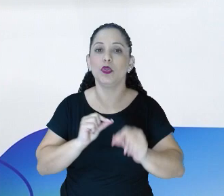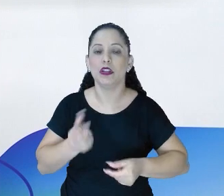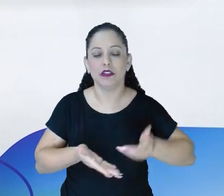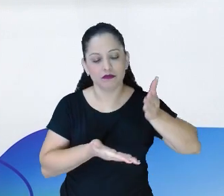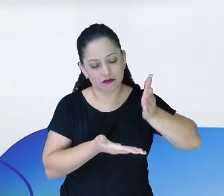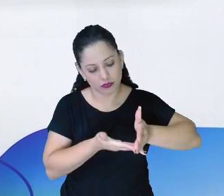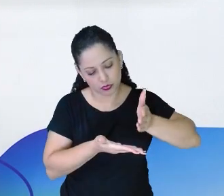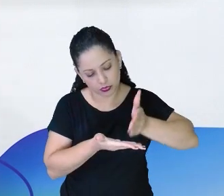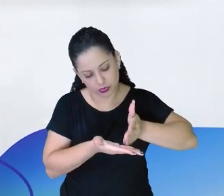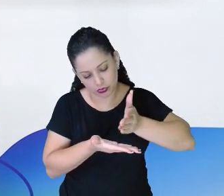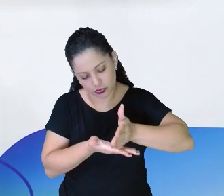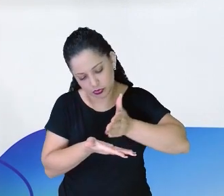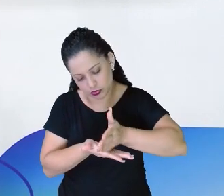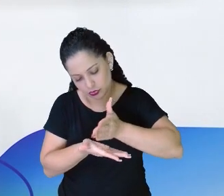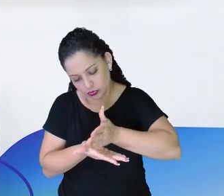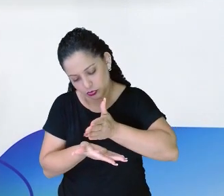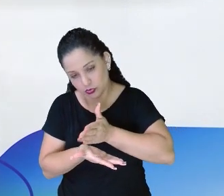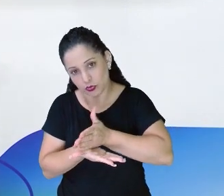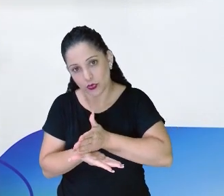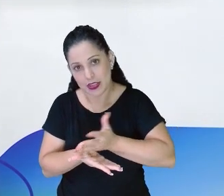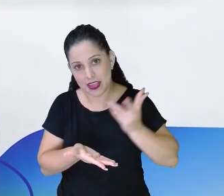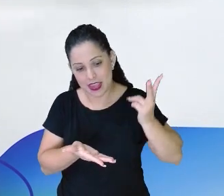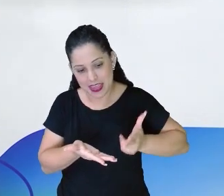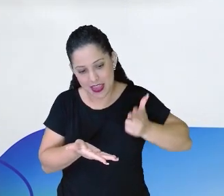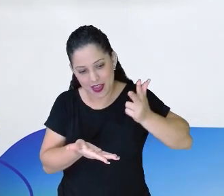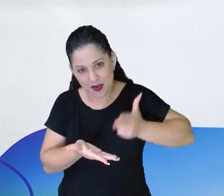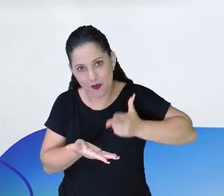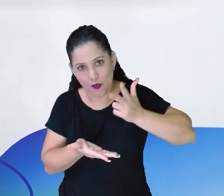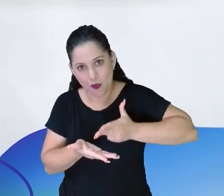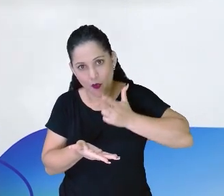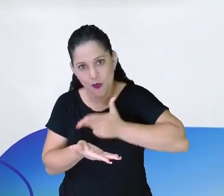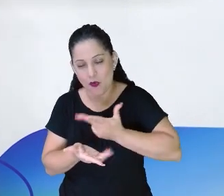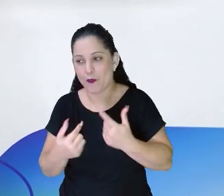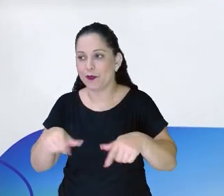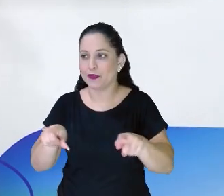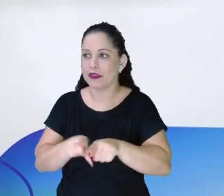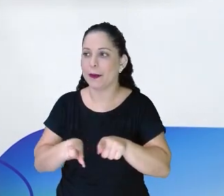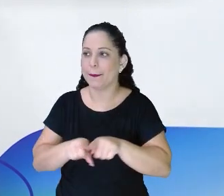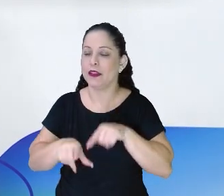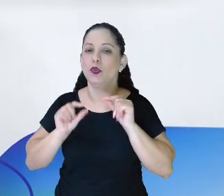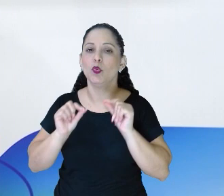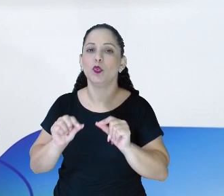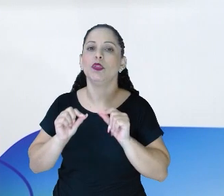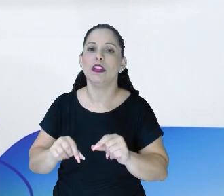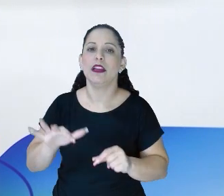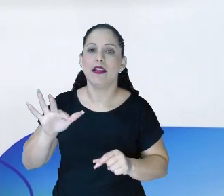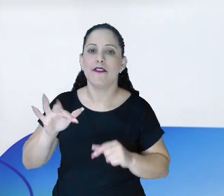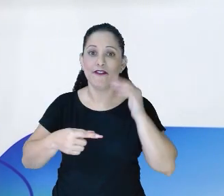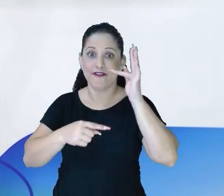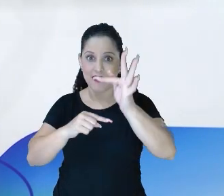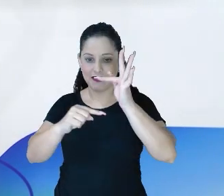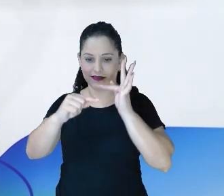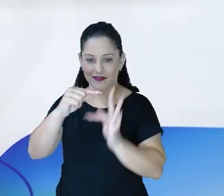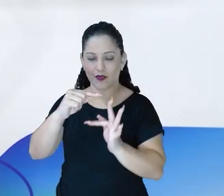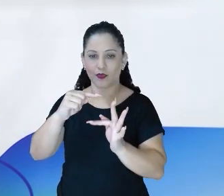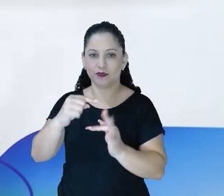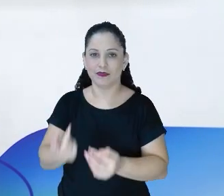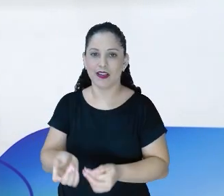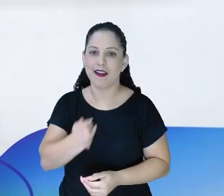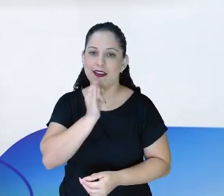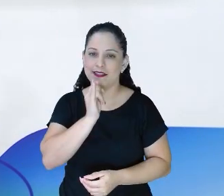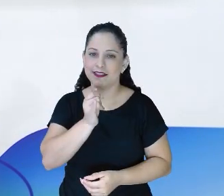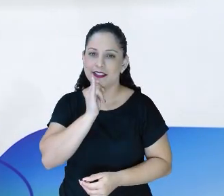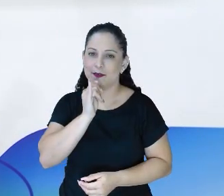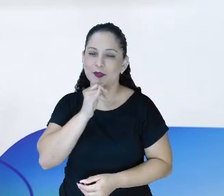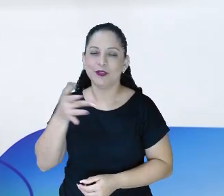partes iguais. Eu também posso citar o fracionar. A gente já estudou fração aqui e eu trouxe um exemplo